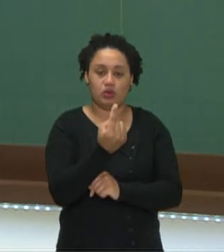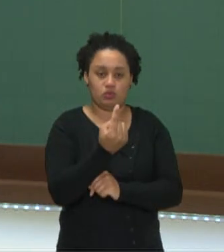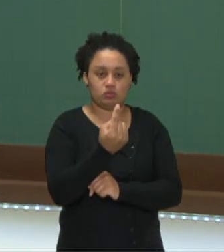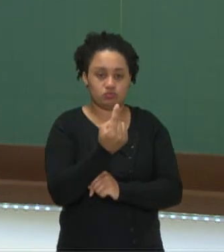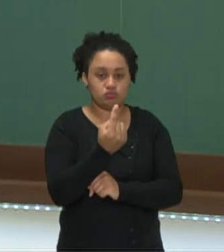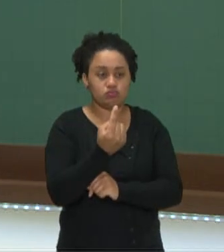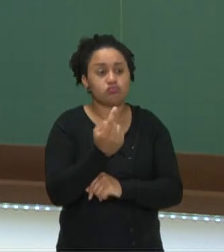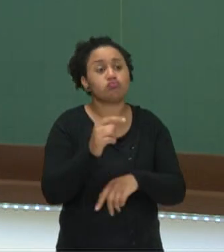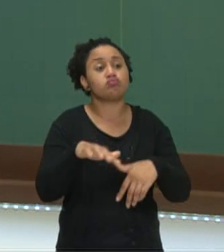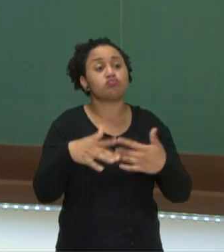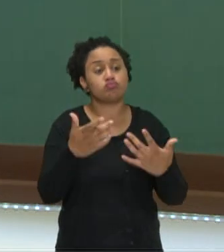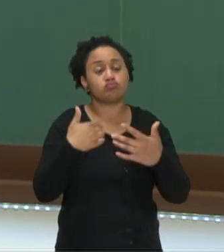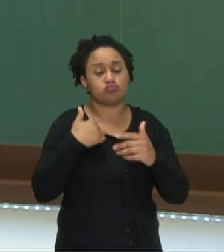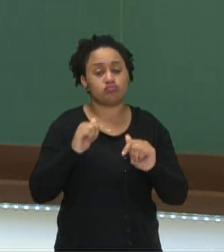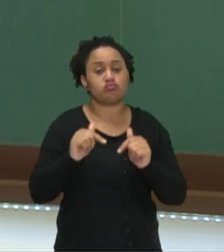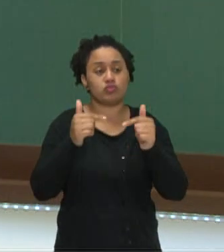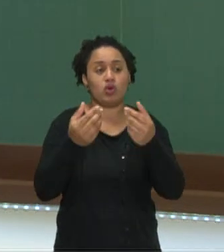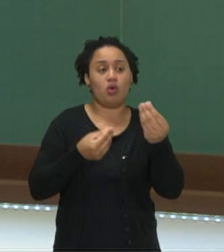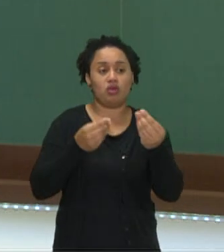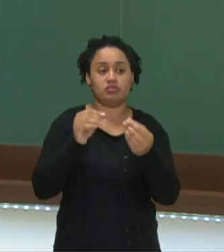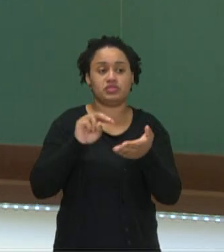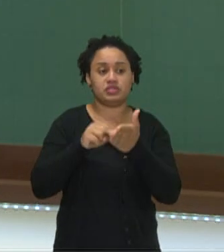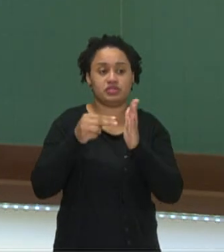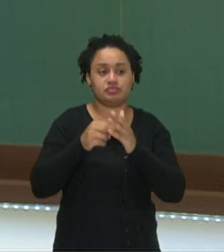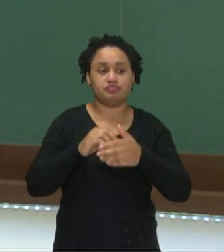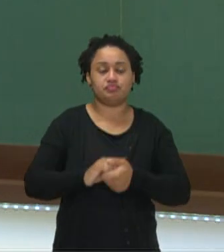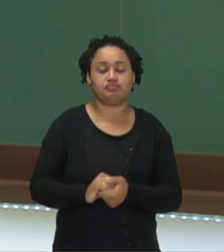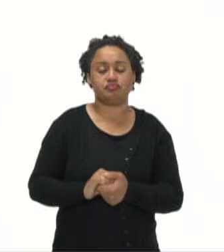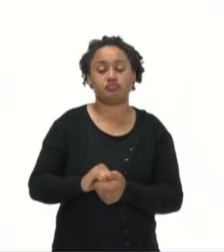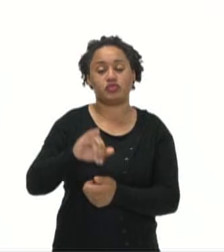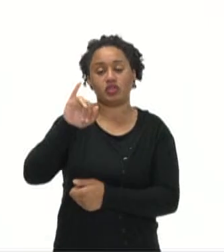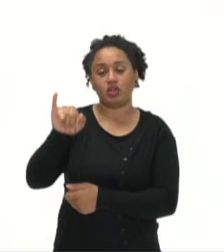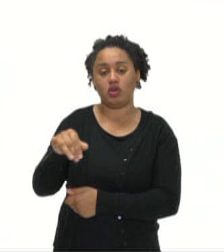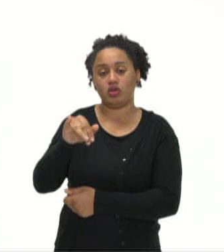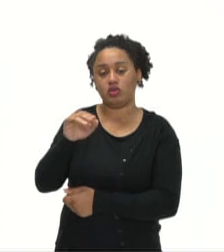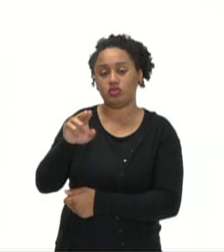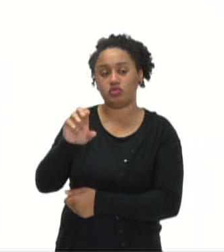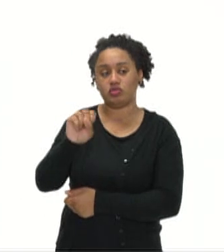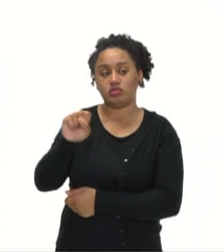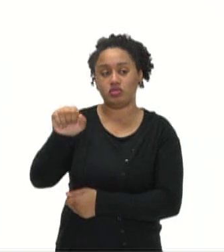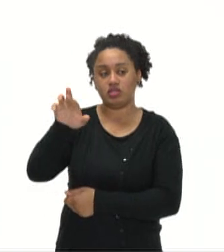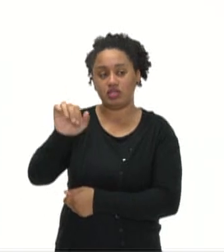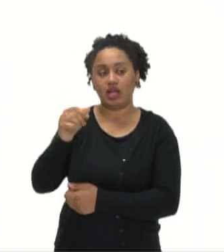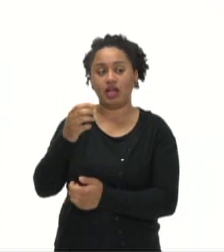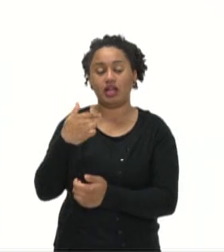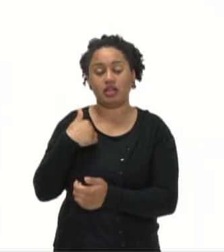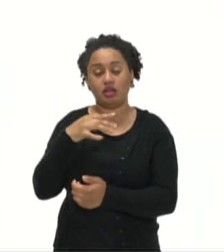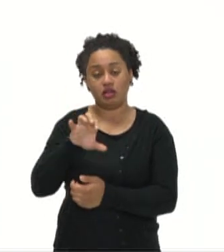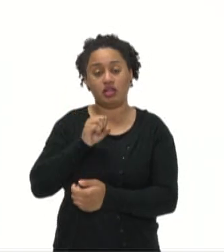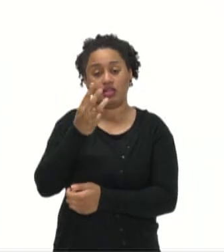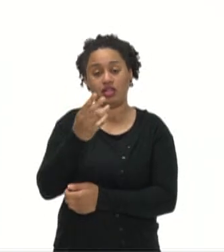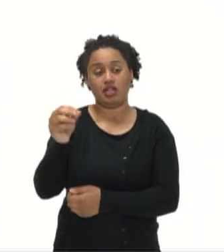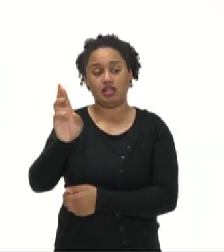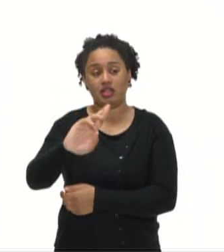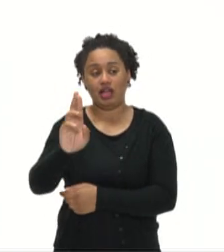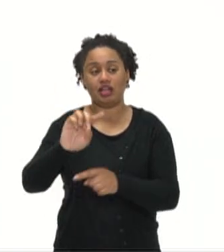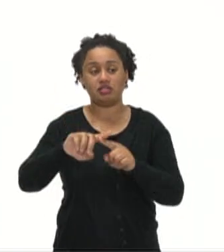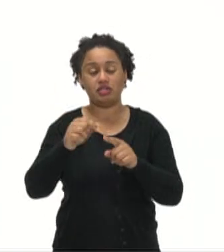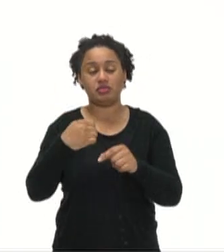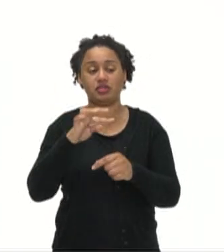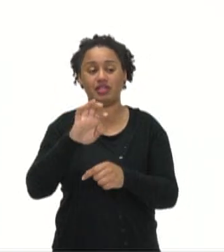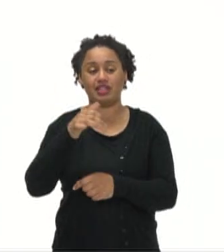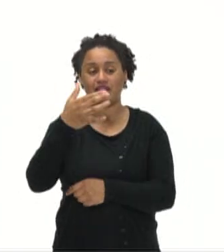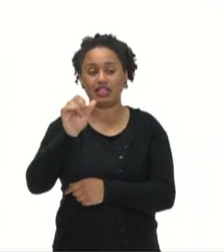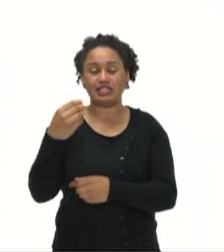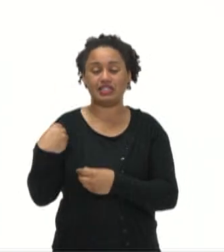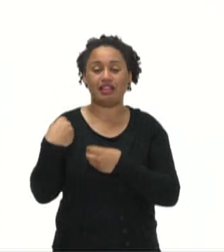deles. Então, uma aplicação disso. Jussara ganhou R$30, mas teve que dar a terça parte para